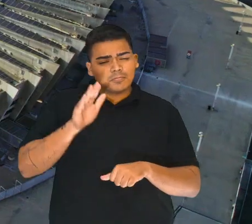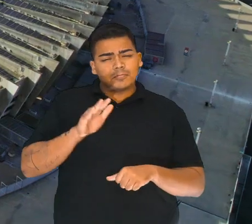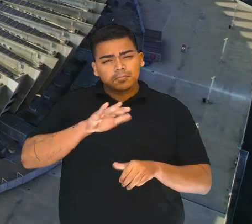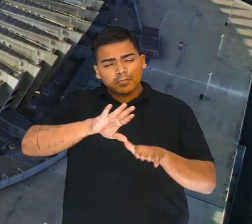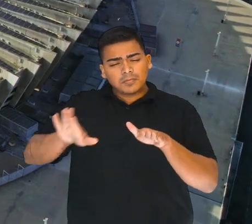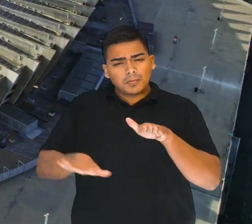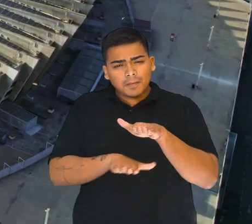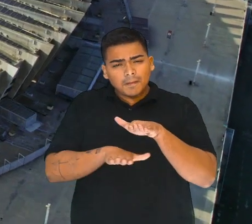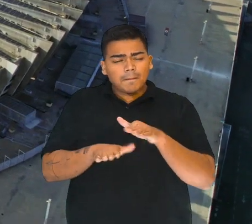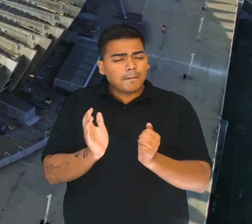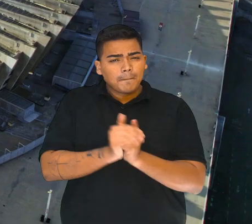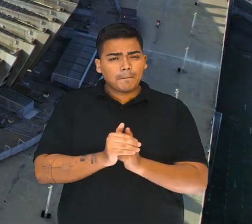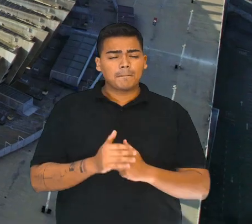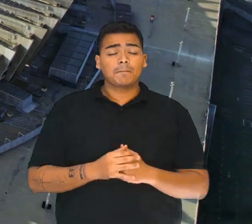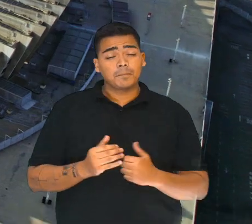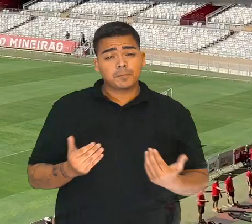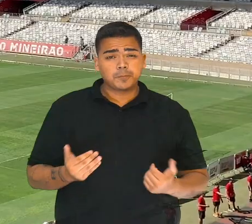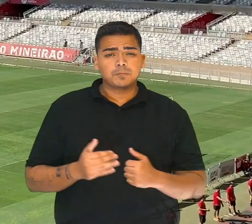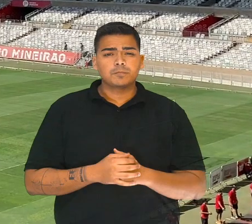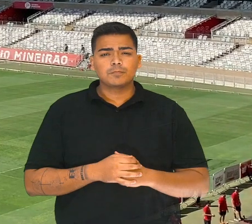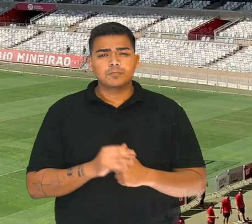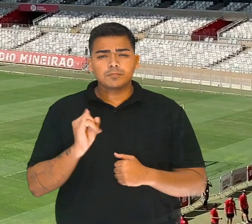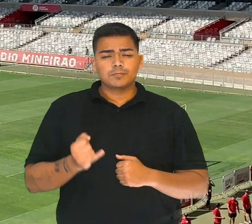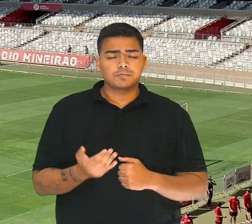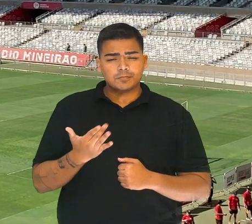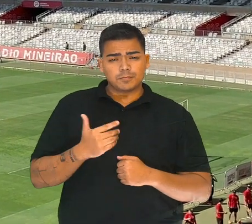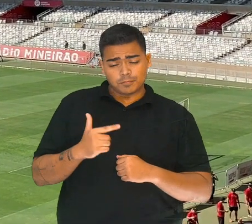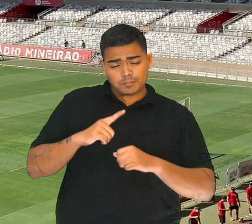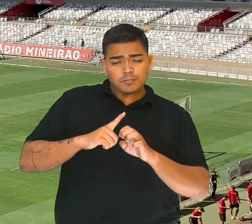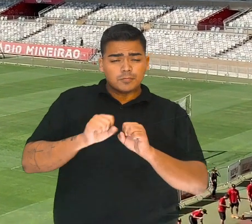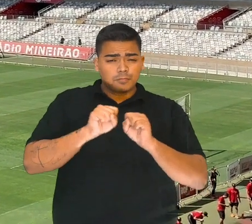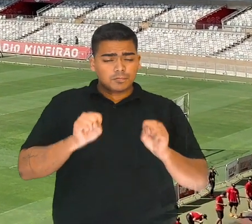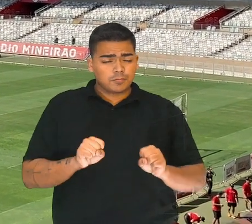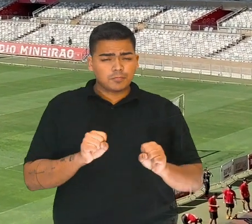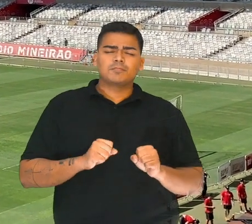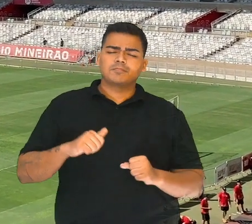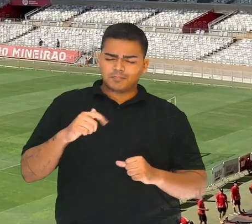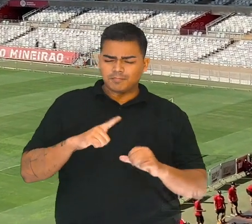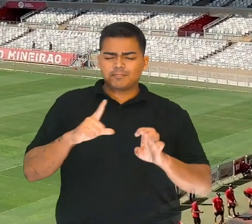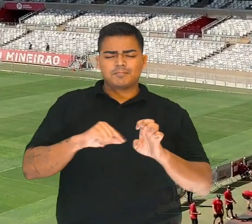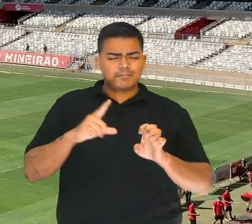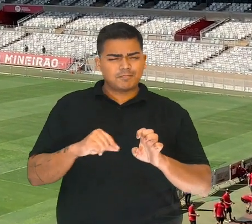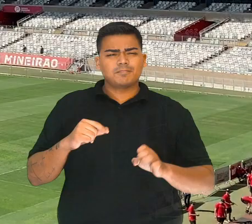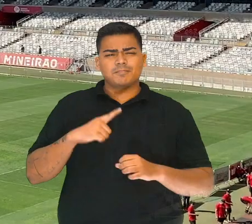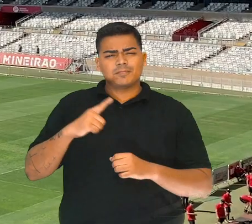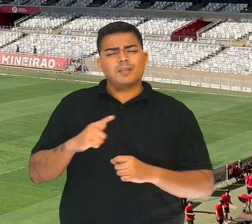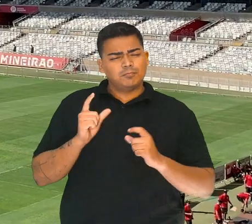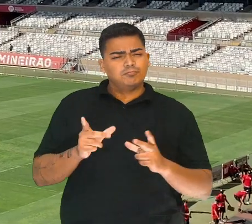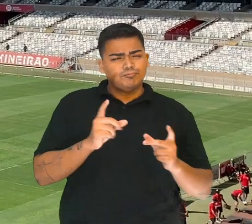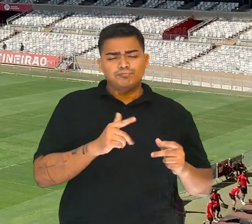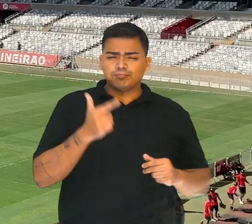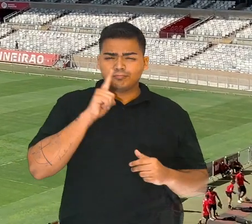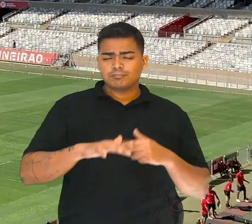profile, ele fica abaixo do radar, né? Então, você tem um ecossistema hoje de empreendedores que estão fazendo muito,